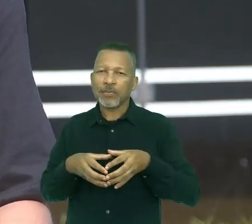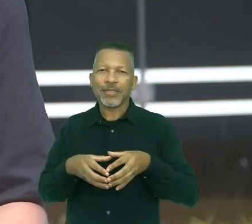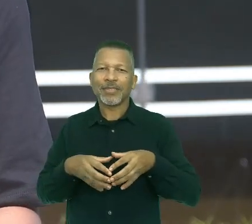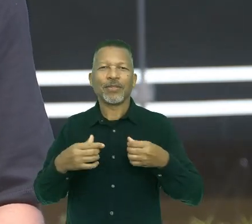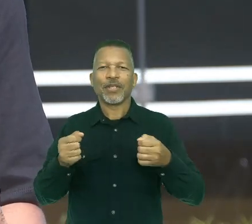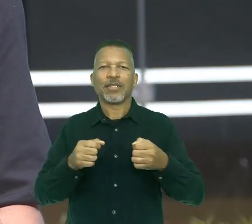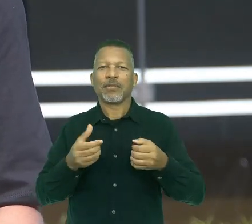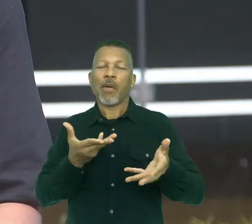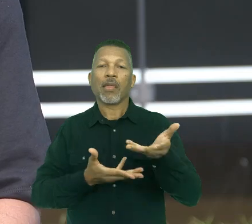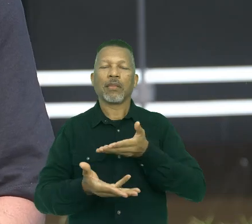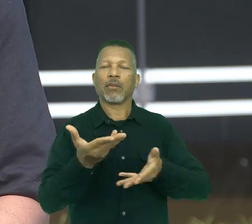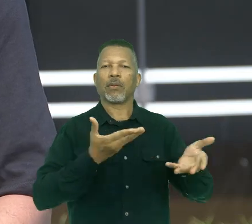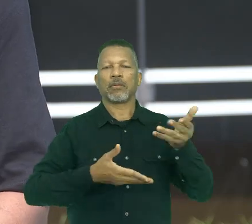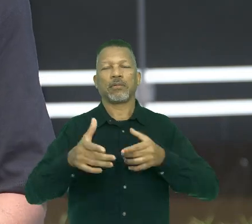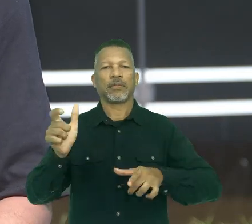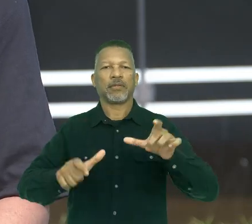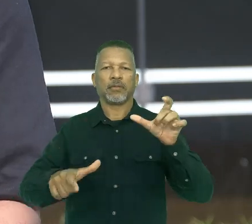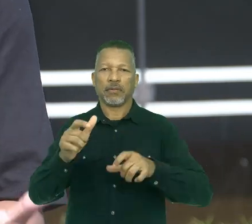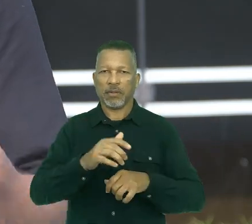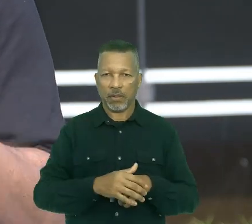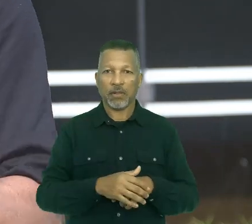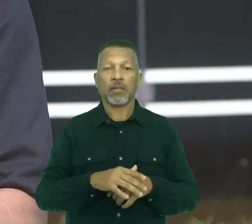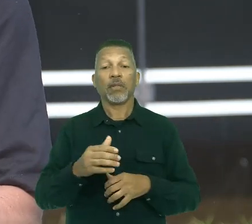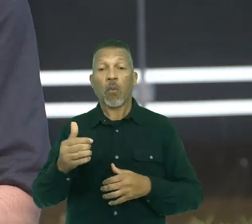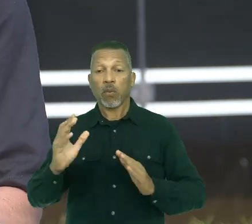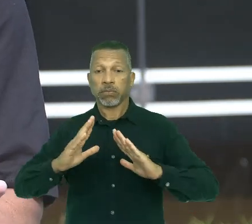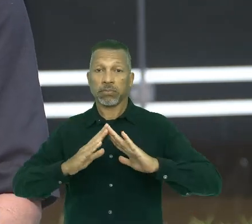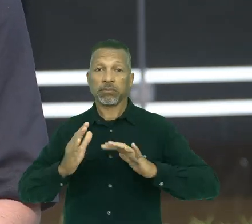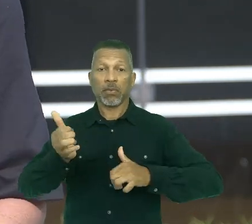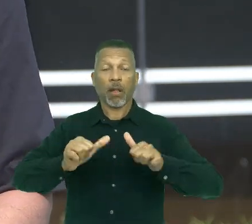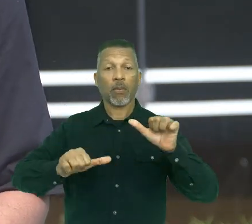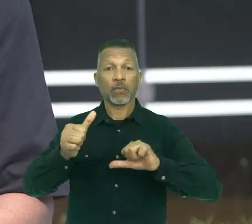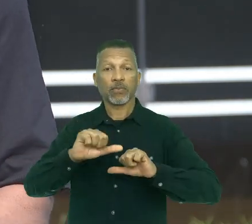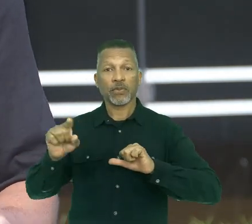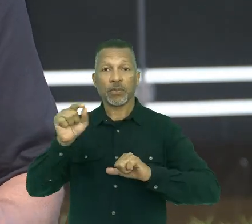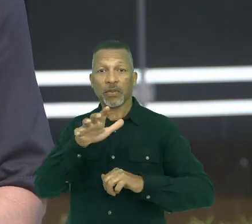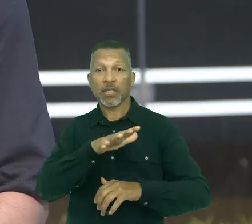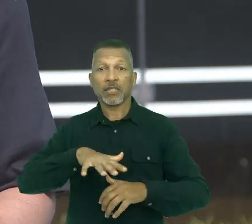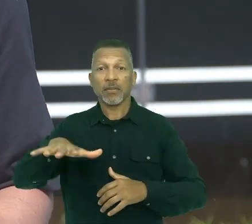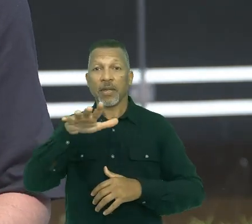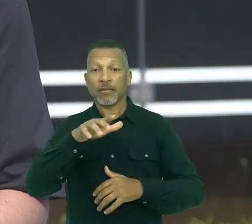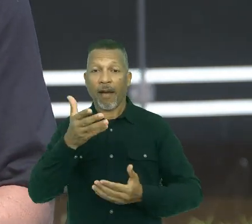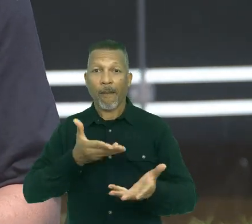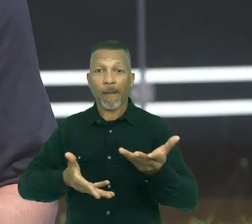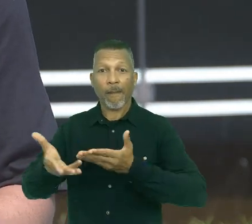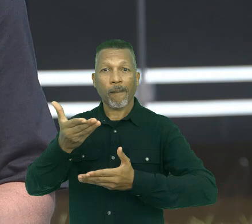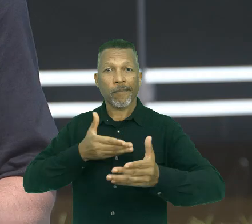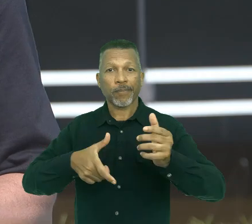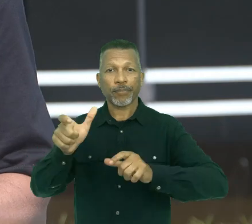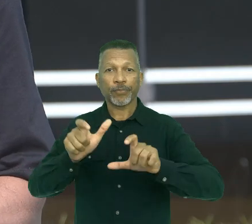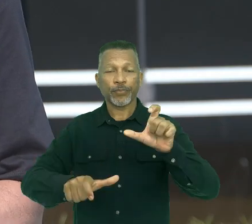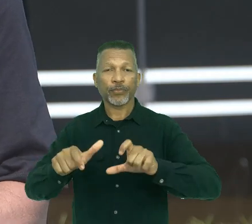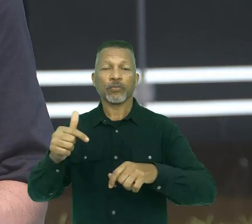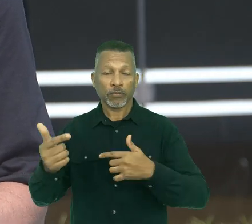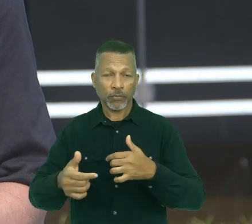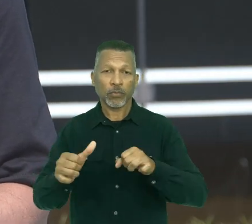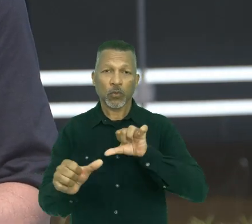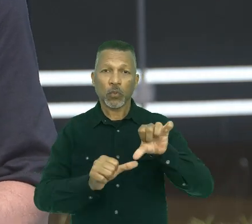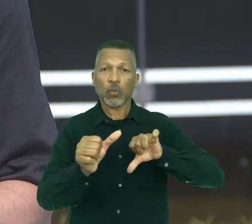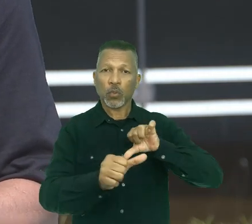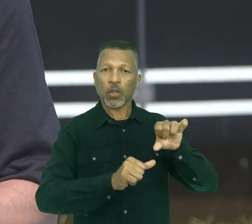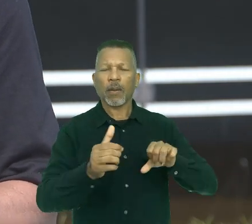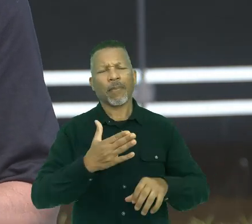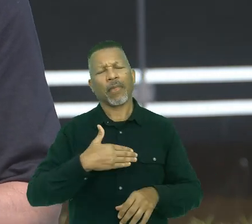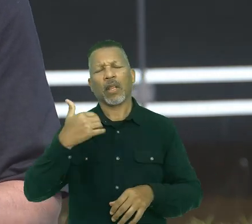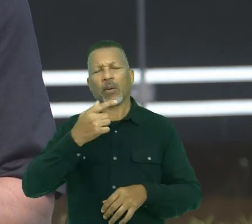tinha uma transição de gente. E o Casa Laboratório vem como espaço, e quanto mais pessoas transicionassem ali para a gente, era melhor, mais